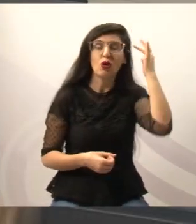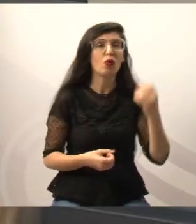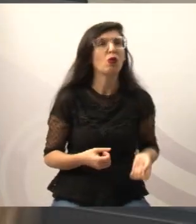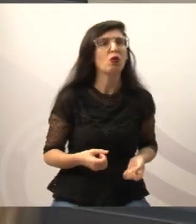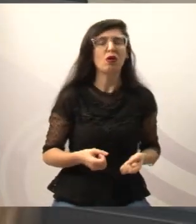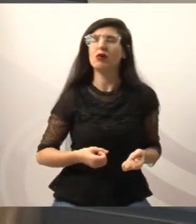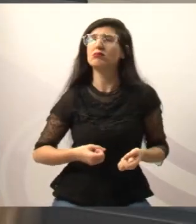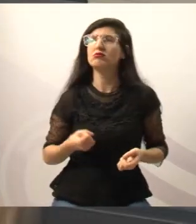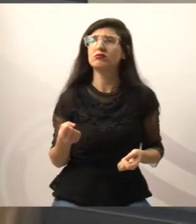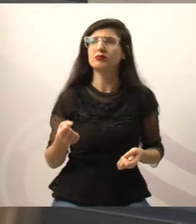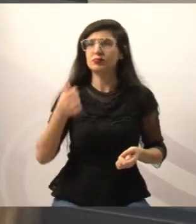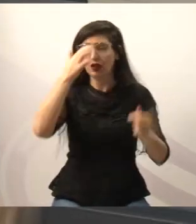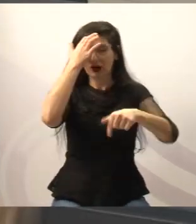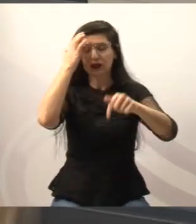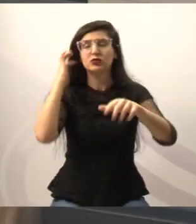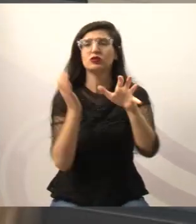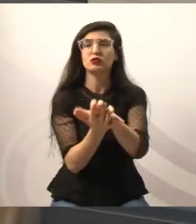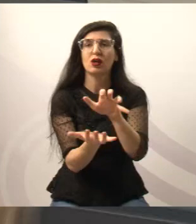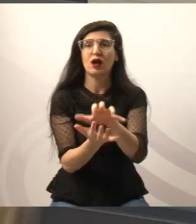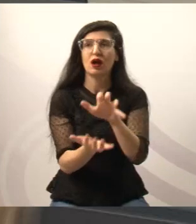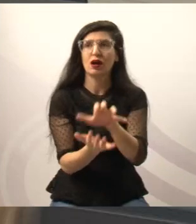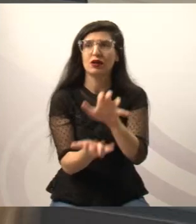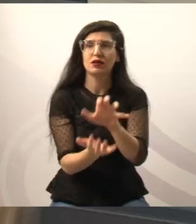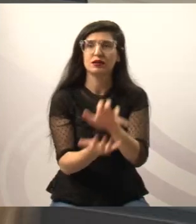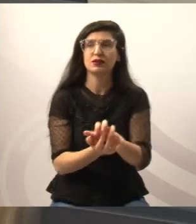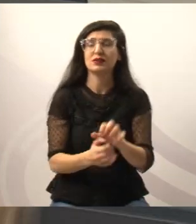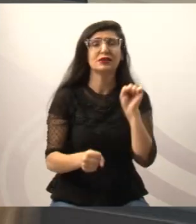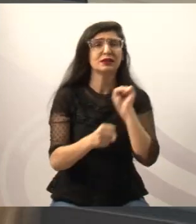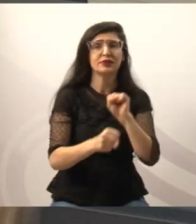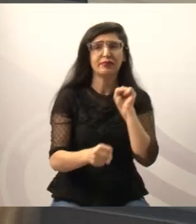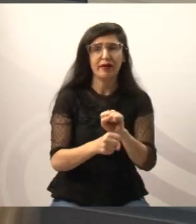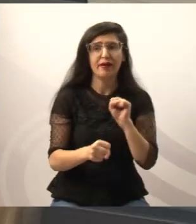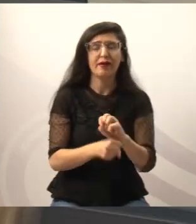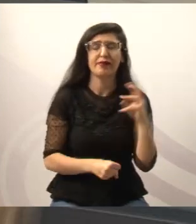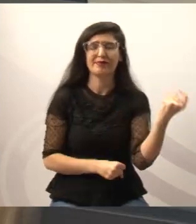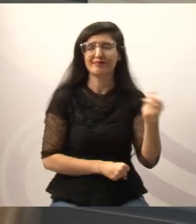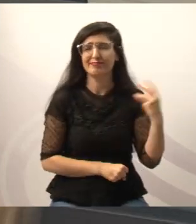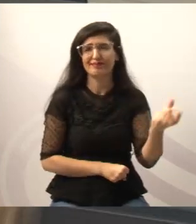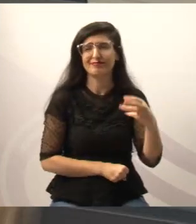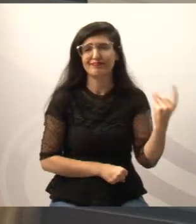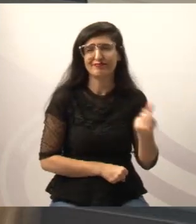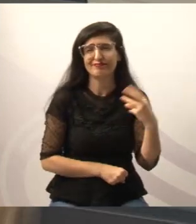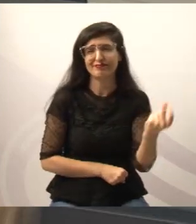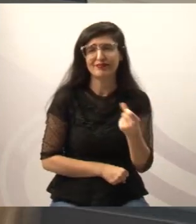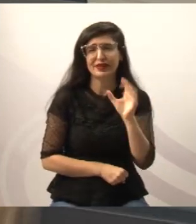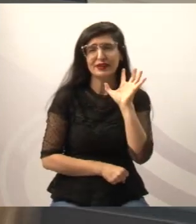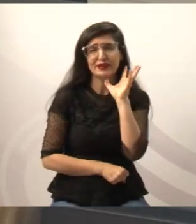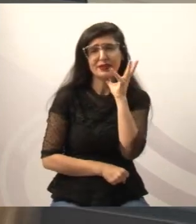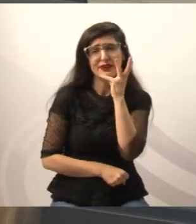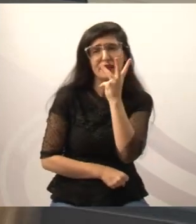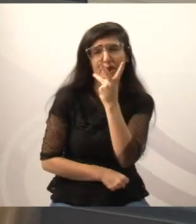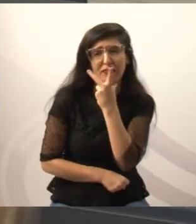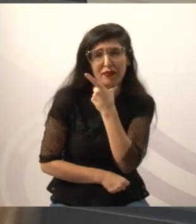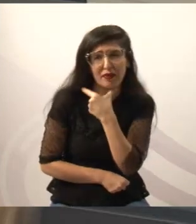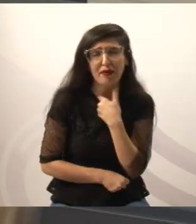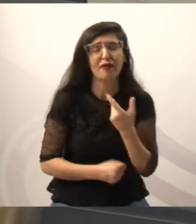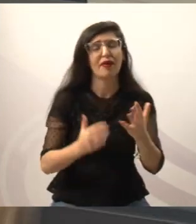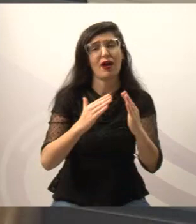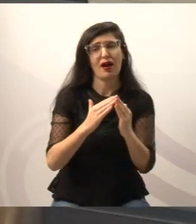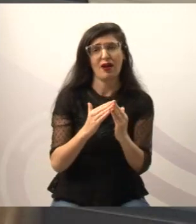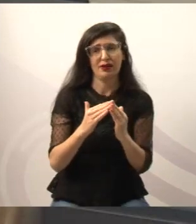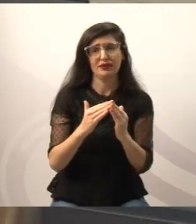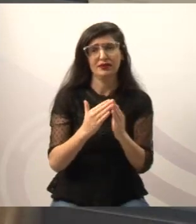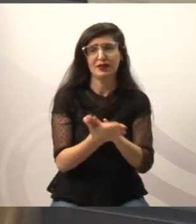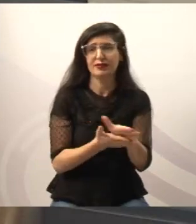de Jacareí esperando essa casa, essas casas aí há muito tempo e não